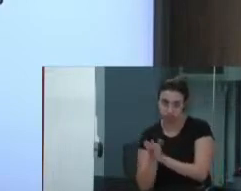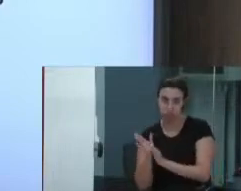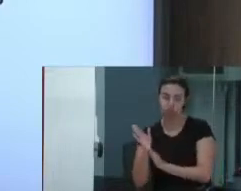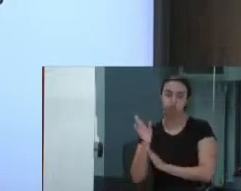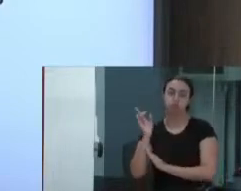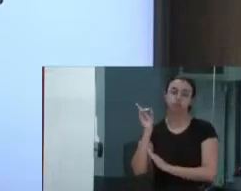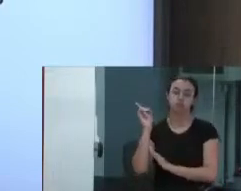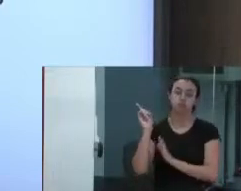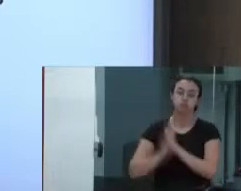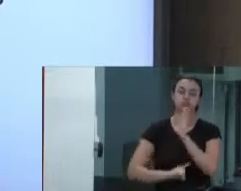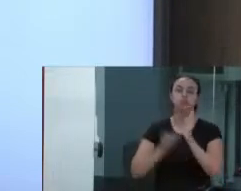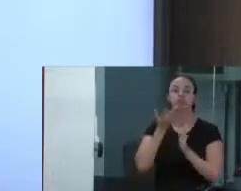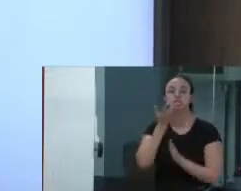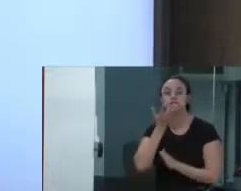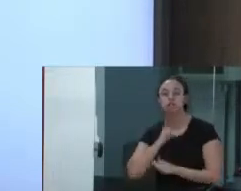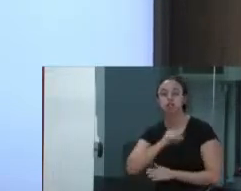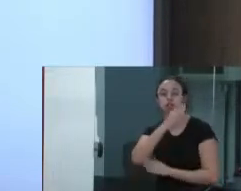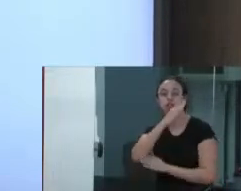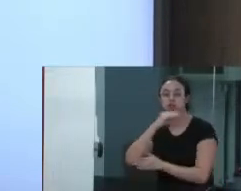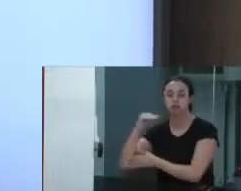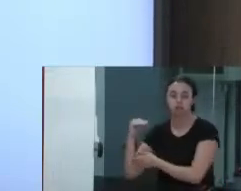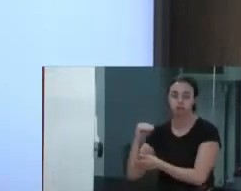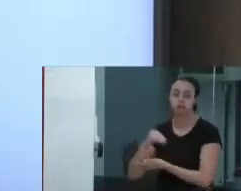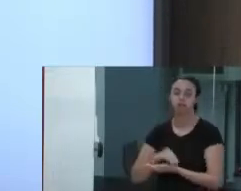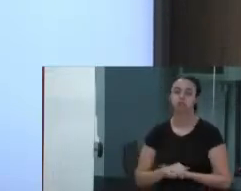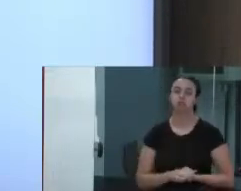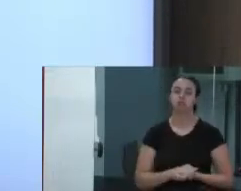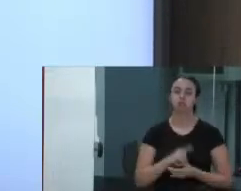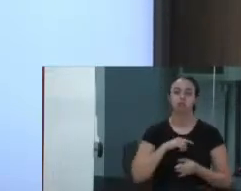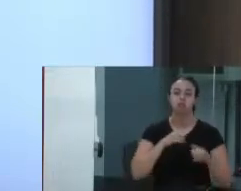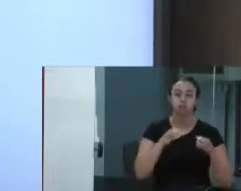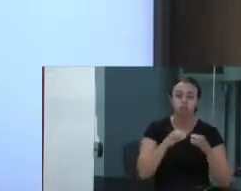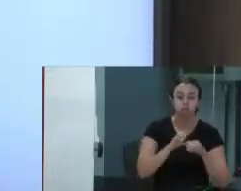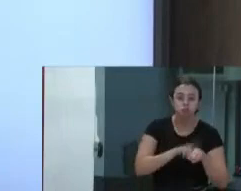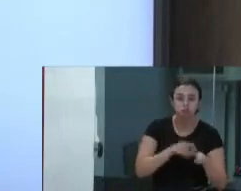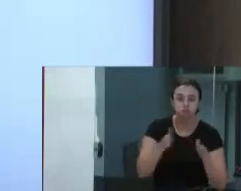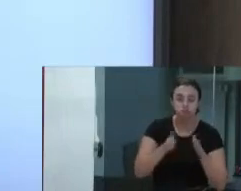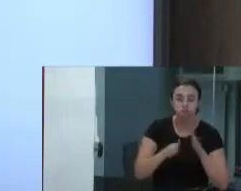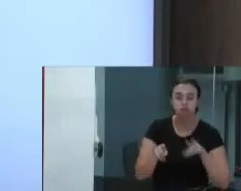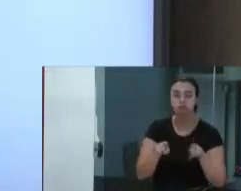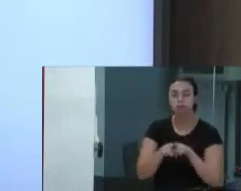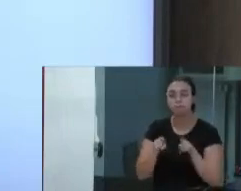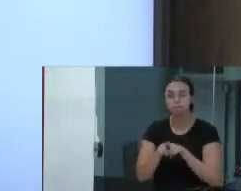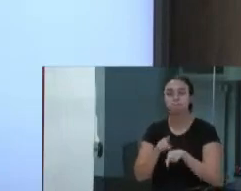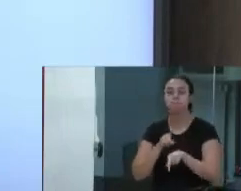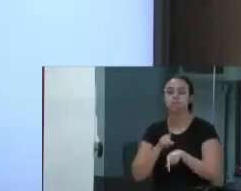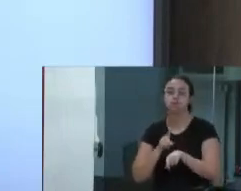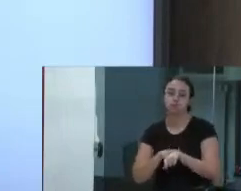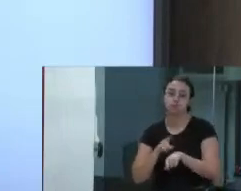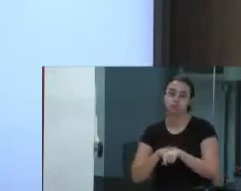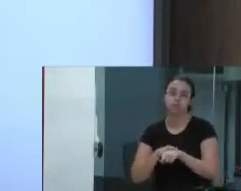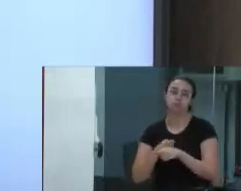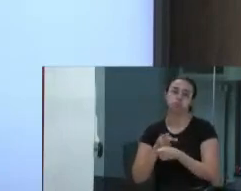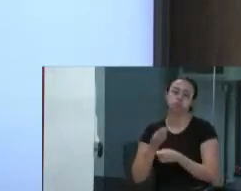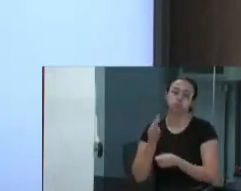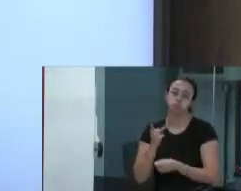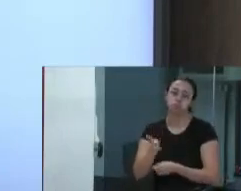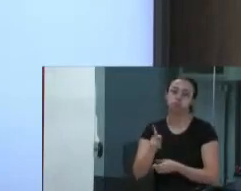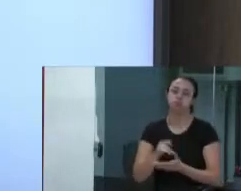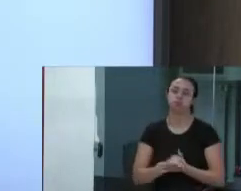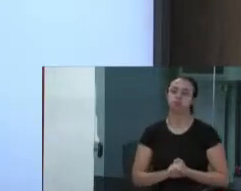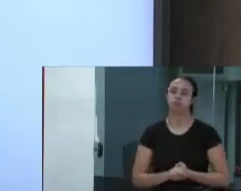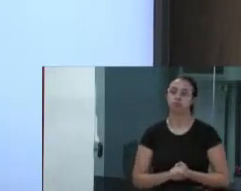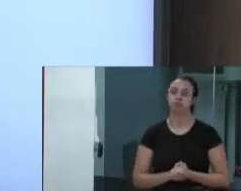Adolescente, né, que a gente tem as atividades das comissões permanentes, as comissões temporárias, e aí a gente destaca a eleição do Conselho Tutelar para esse